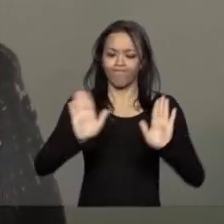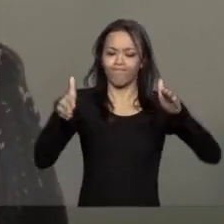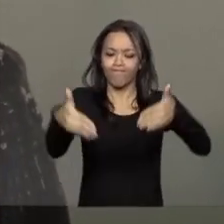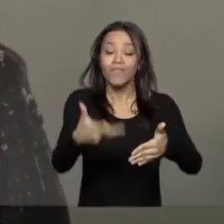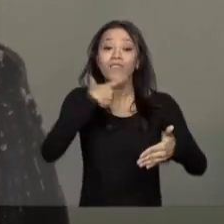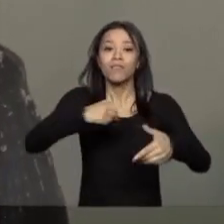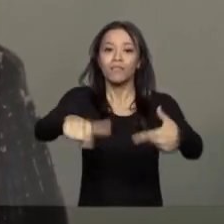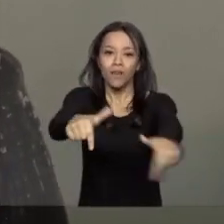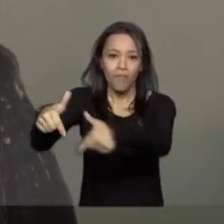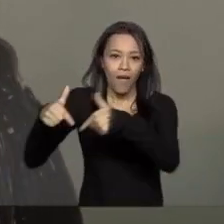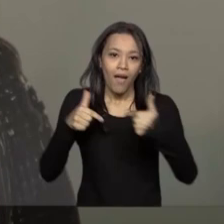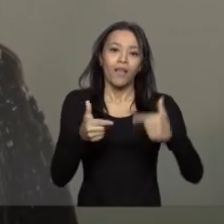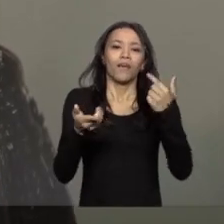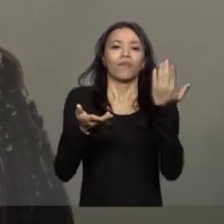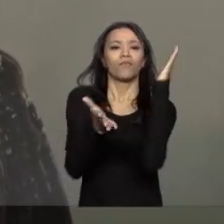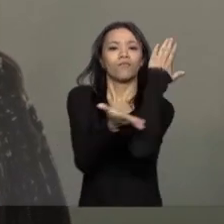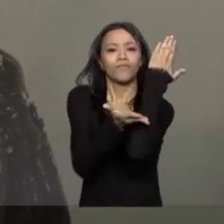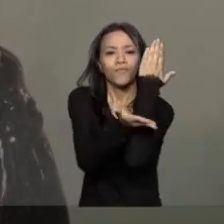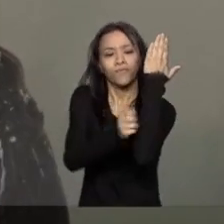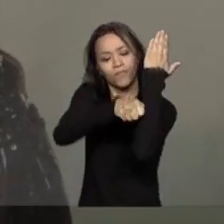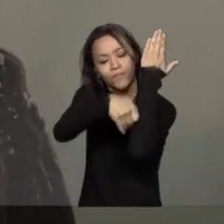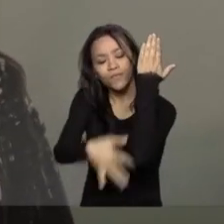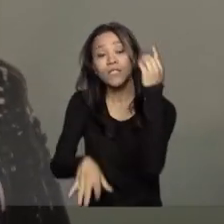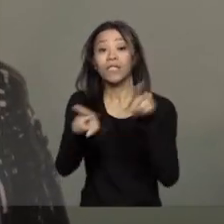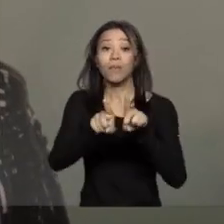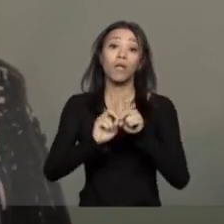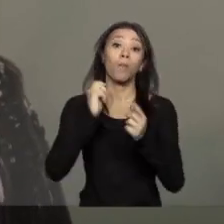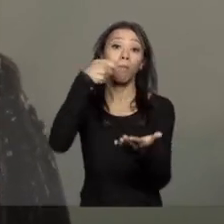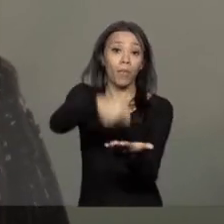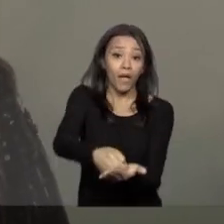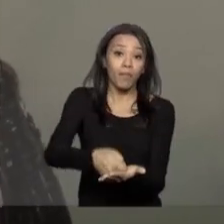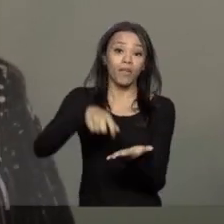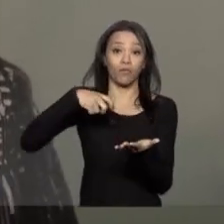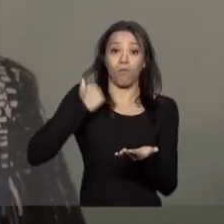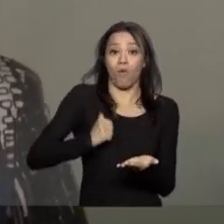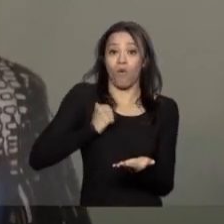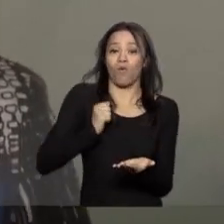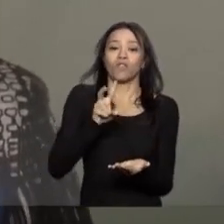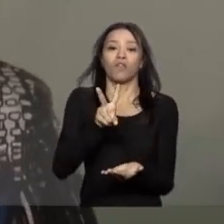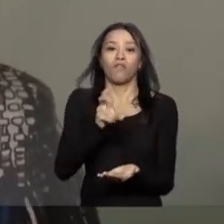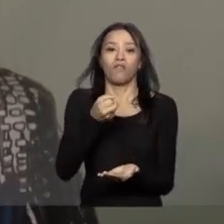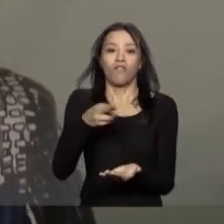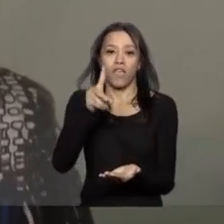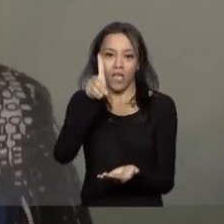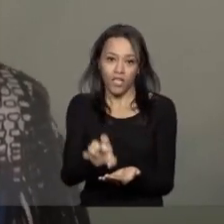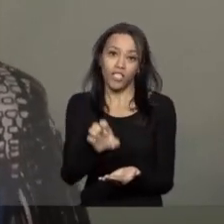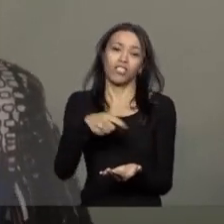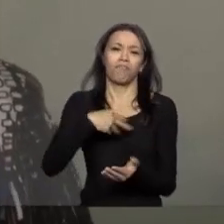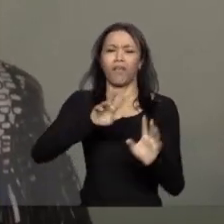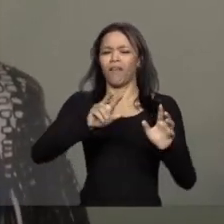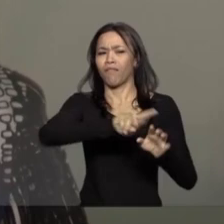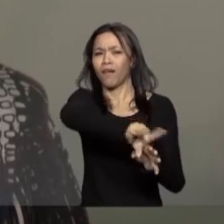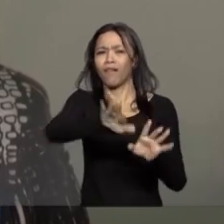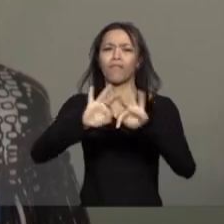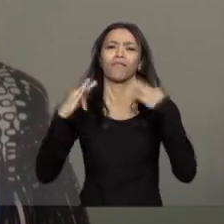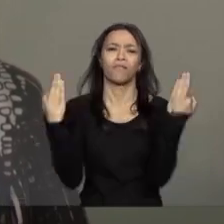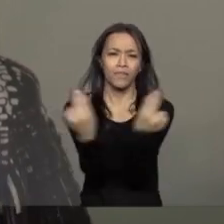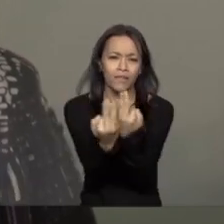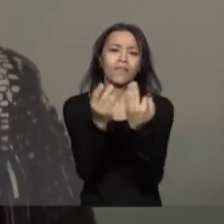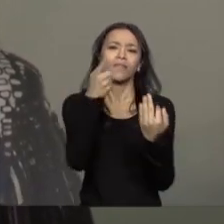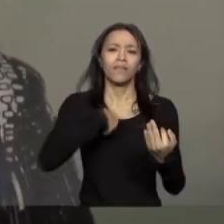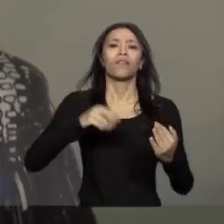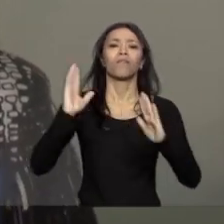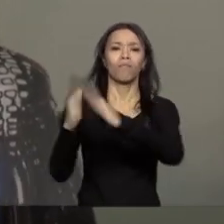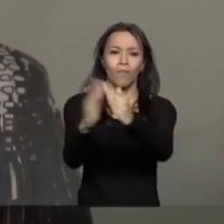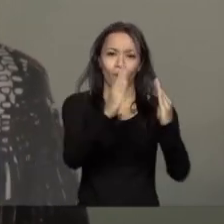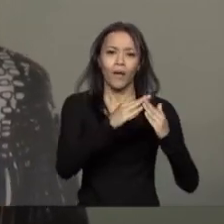para extrativistas e o pagamento do Bolsa verde para 72.000 famílias de extrativistas